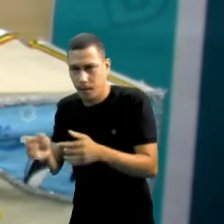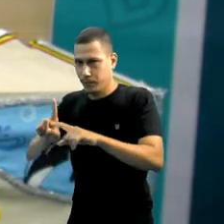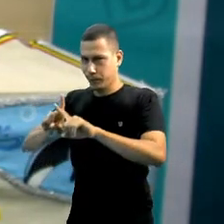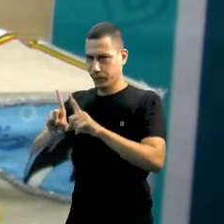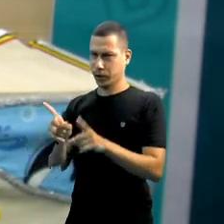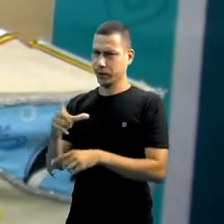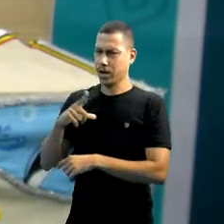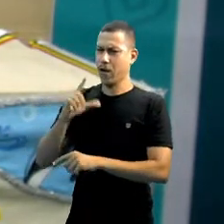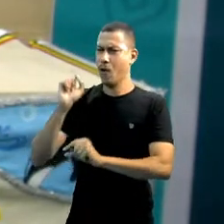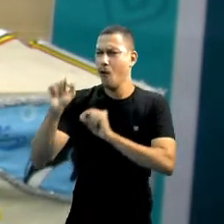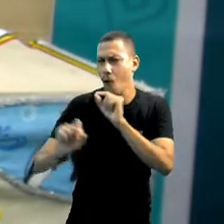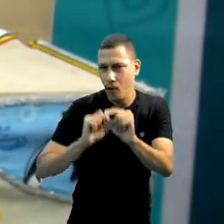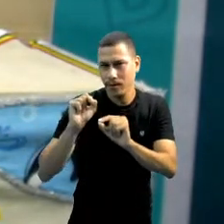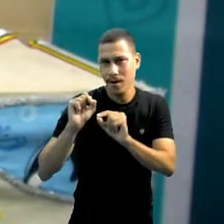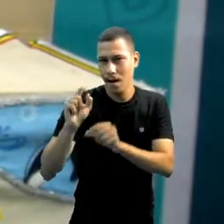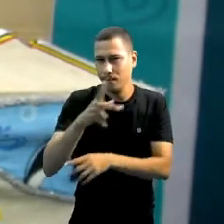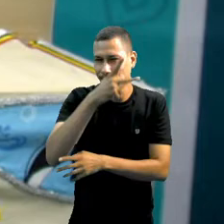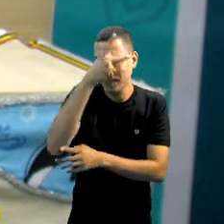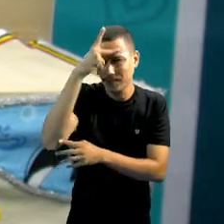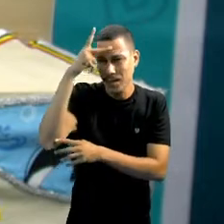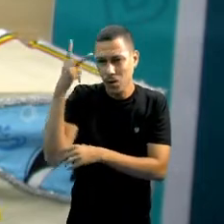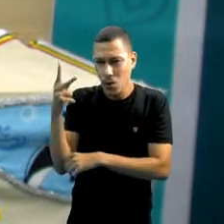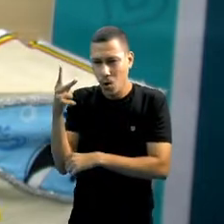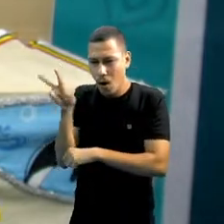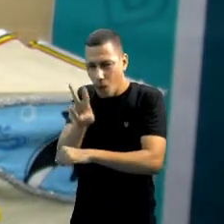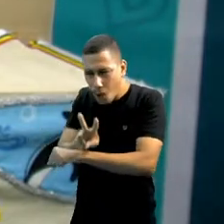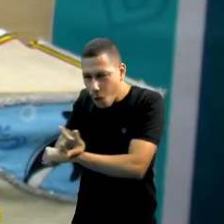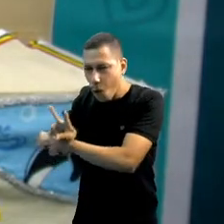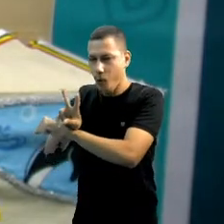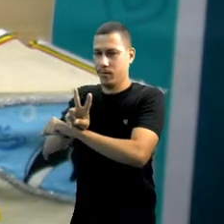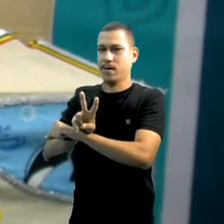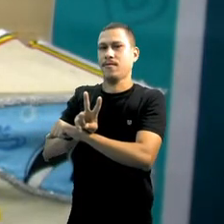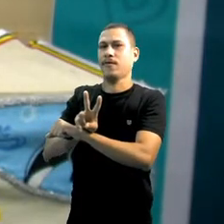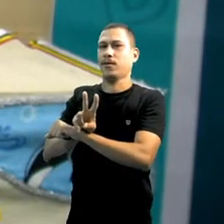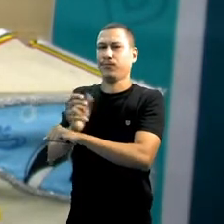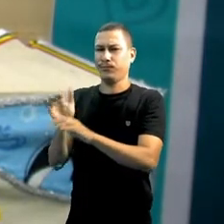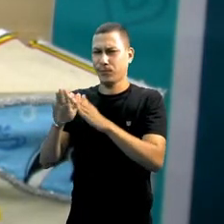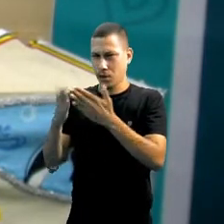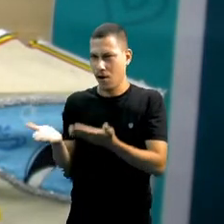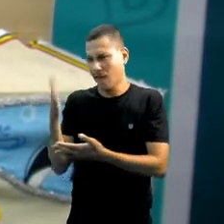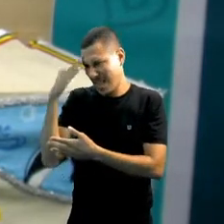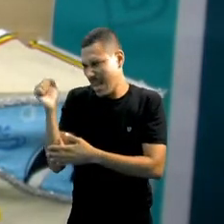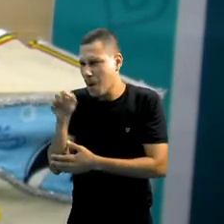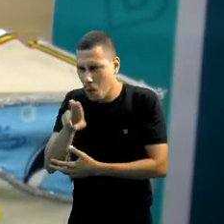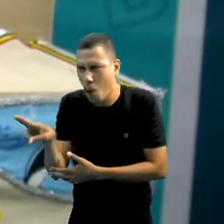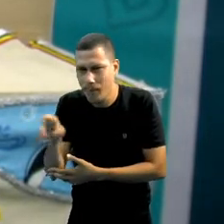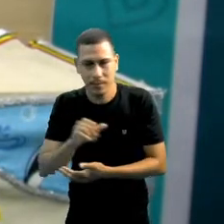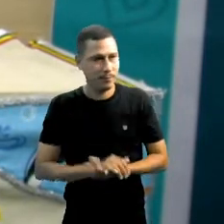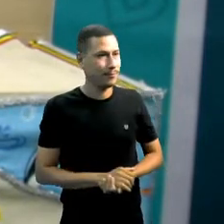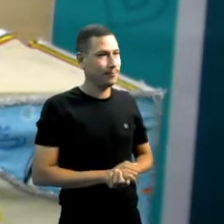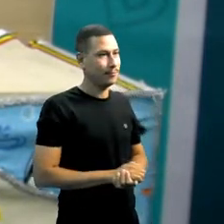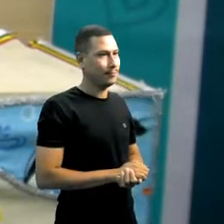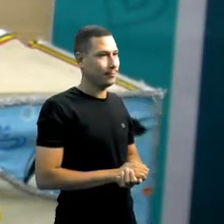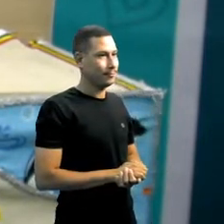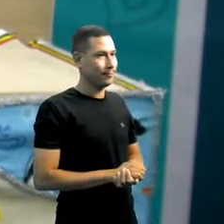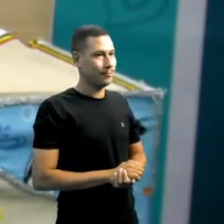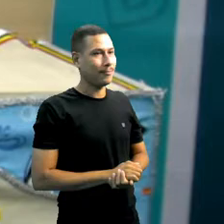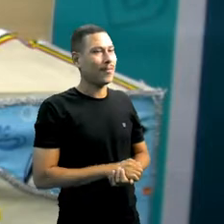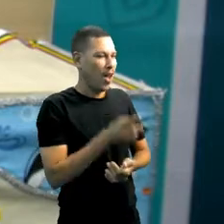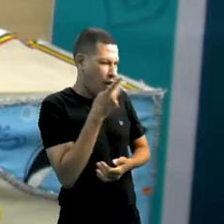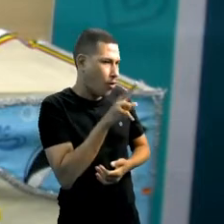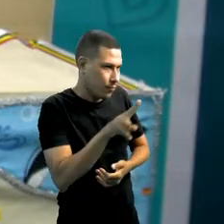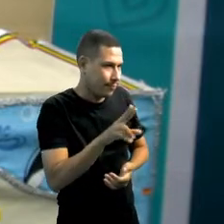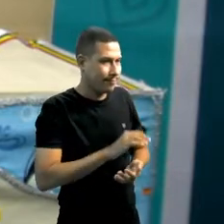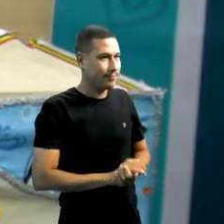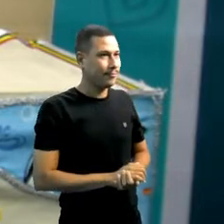existia uma pessoa que cuidava de todos os livros. Tu sabe o nome? Então fala.